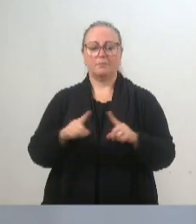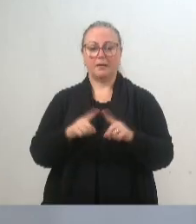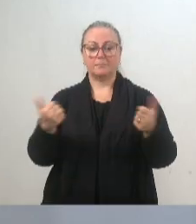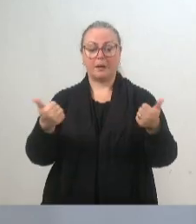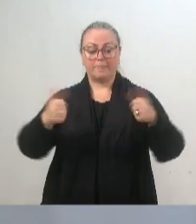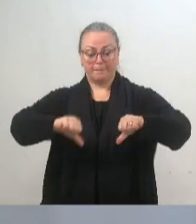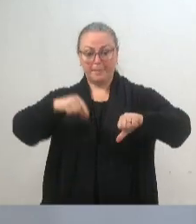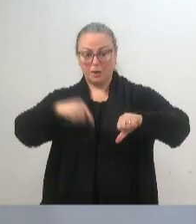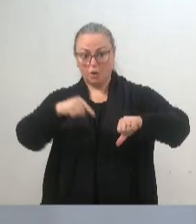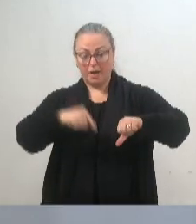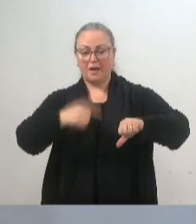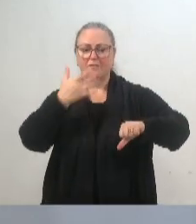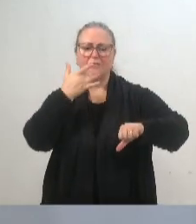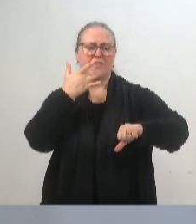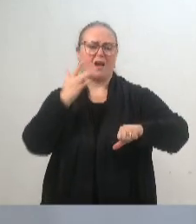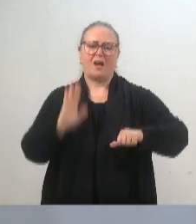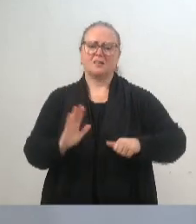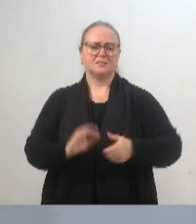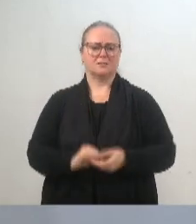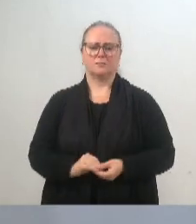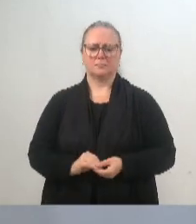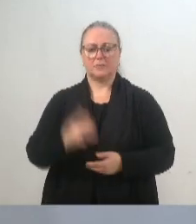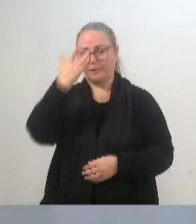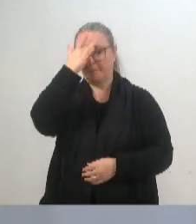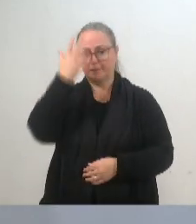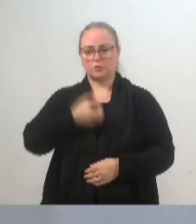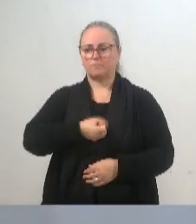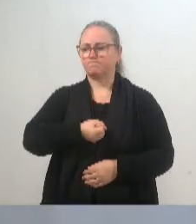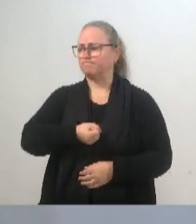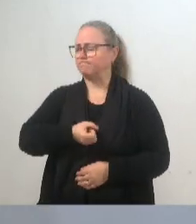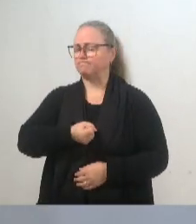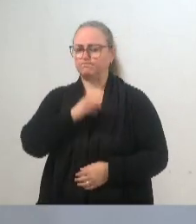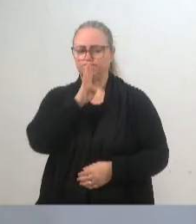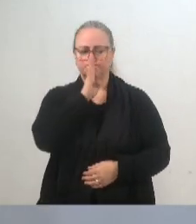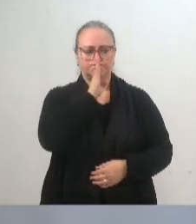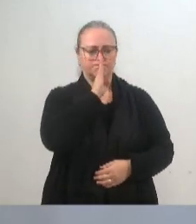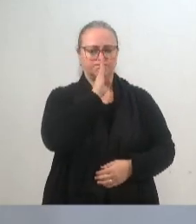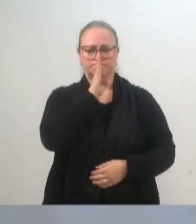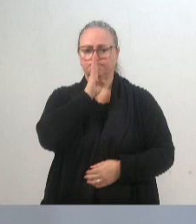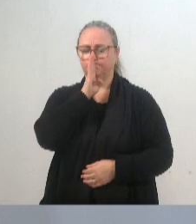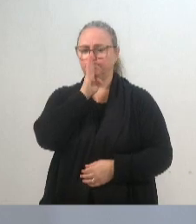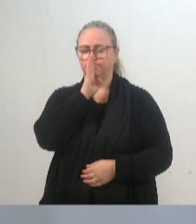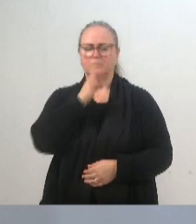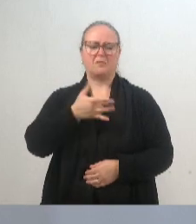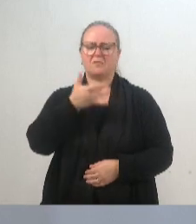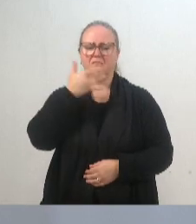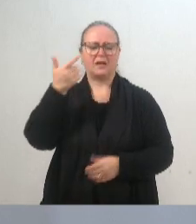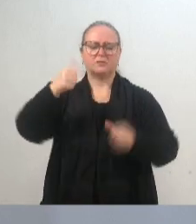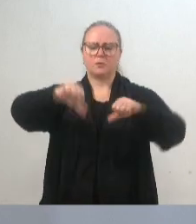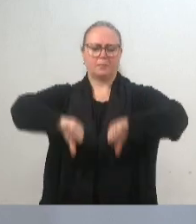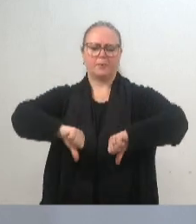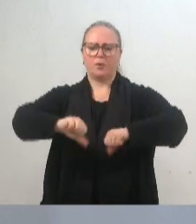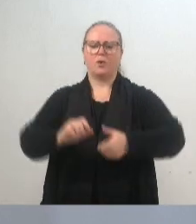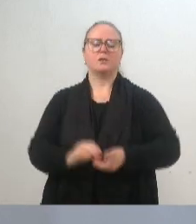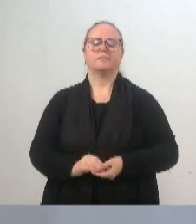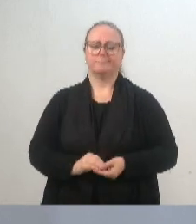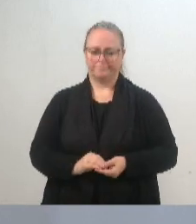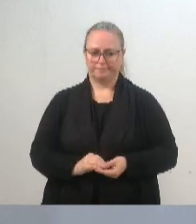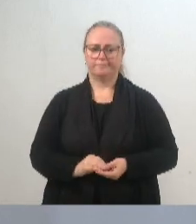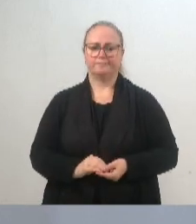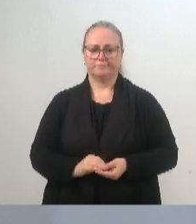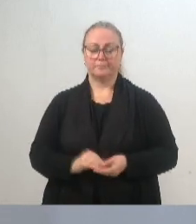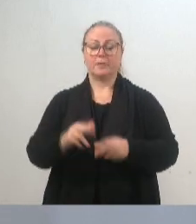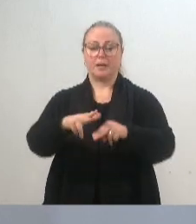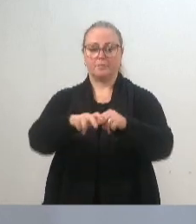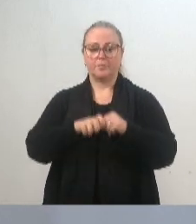fácil. É só as pessoas se acovardarem ainda mais e se calarem perante esses abusos. Então, para piorar é fácil. E é por